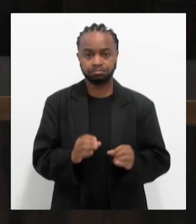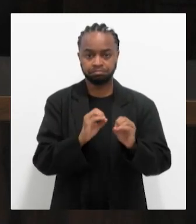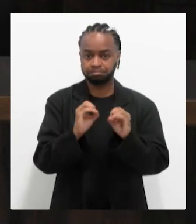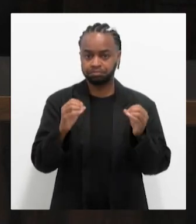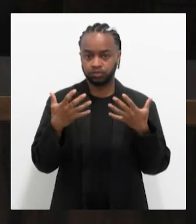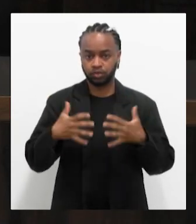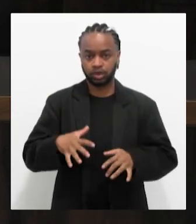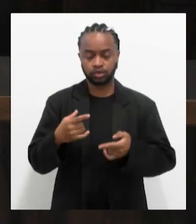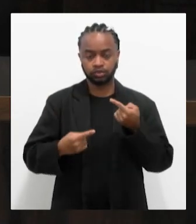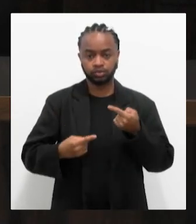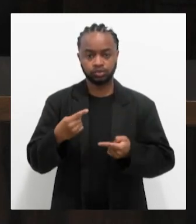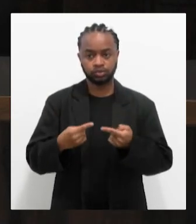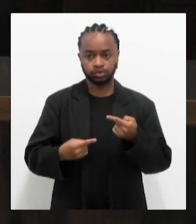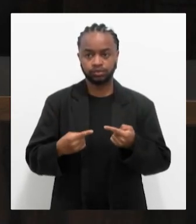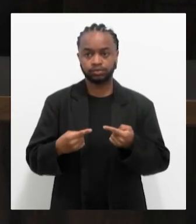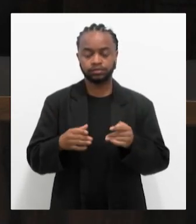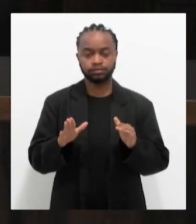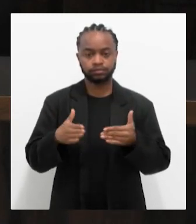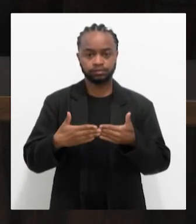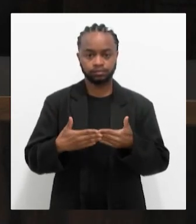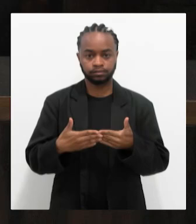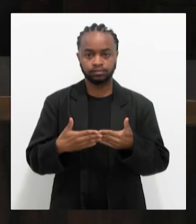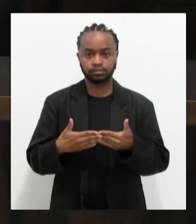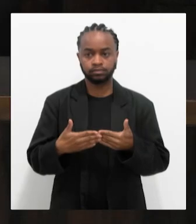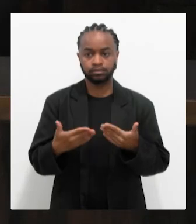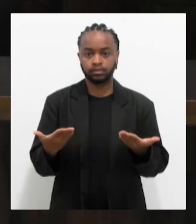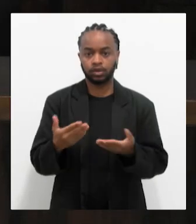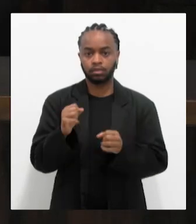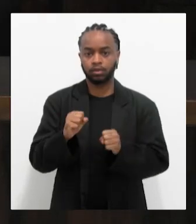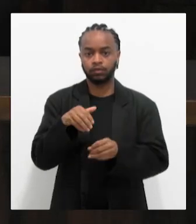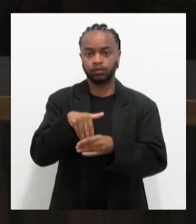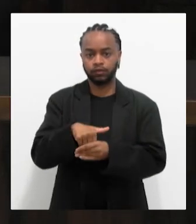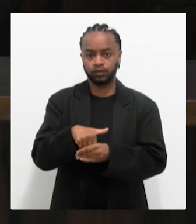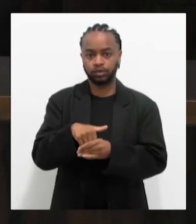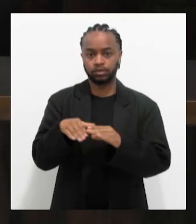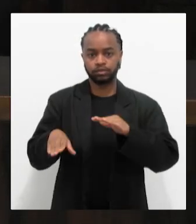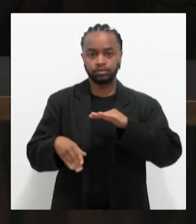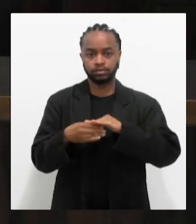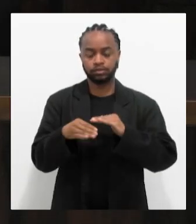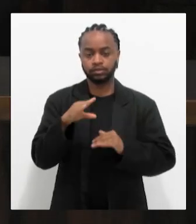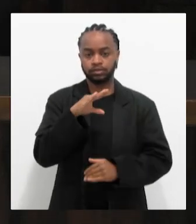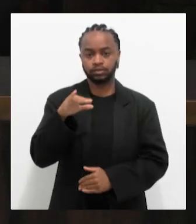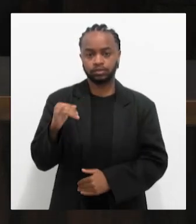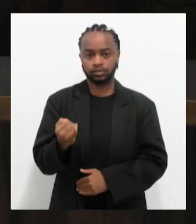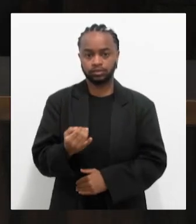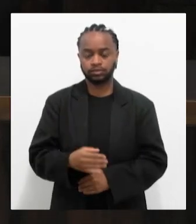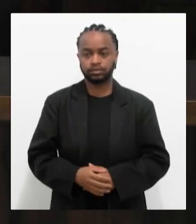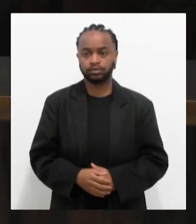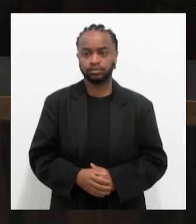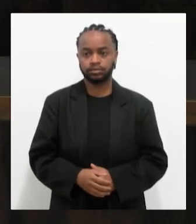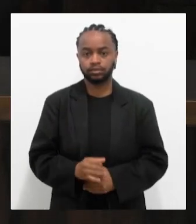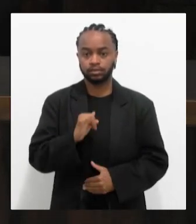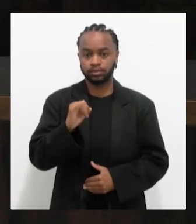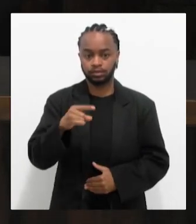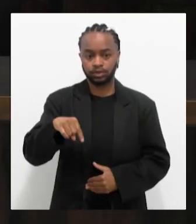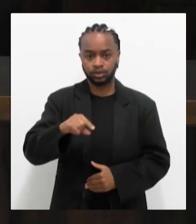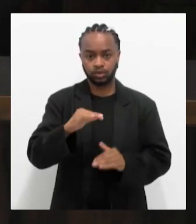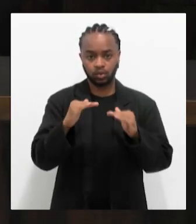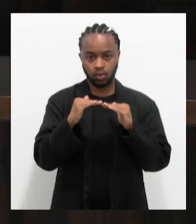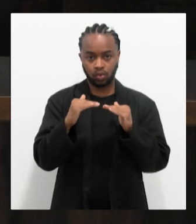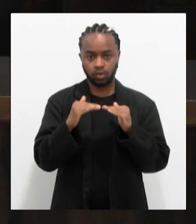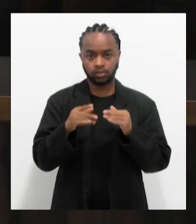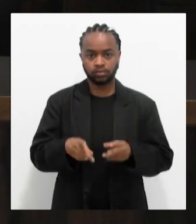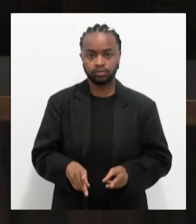havendo quem queira discutir, é encerrada a discussão. Em votação, a emenda da CCJ. Os senhores que